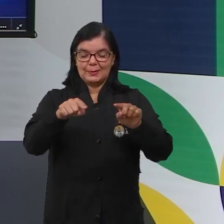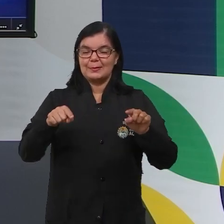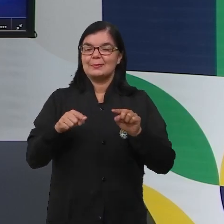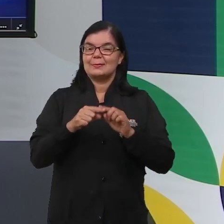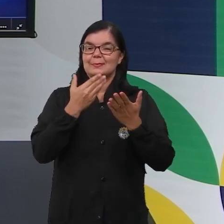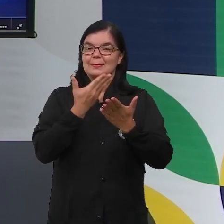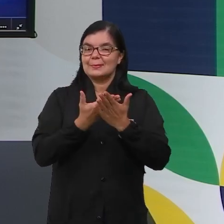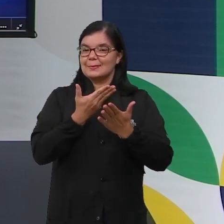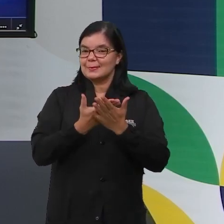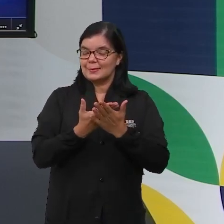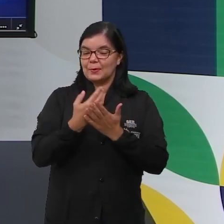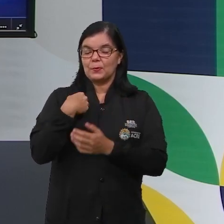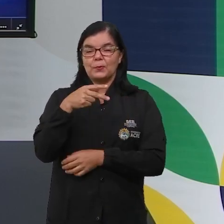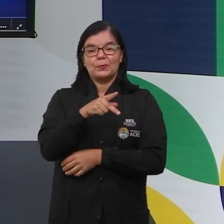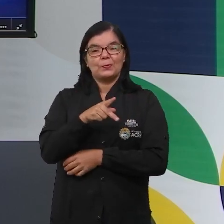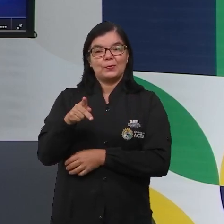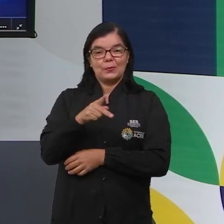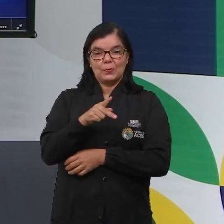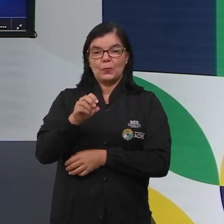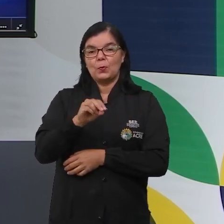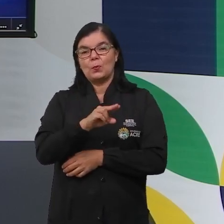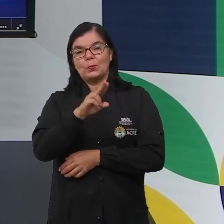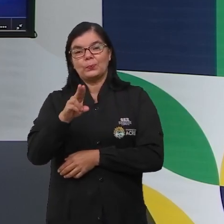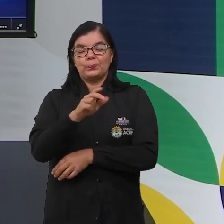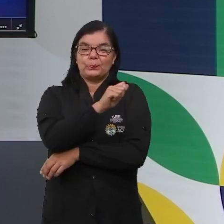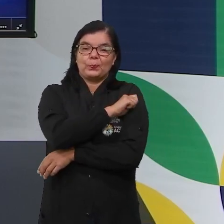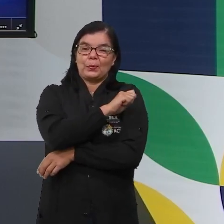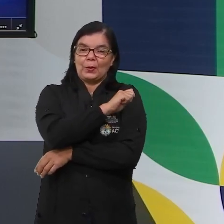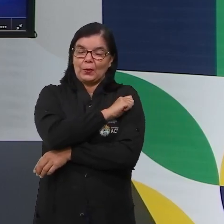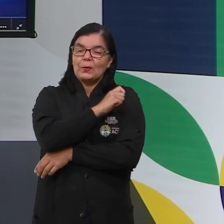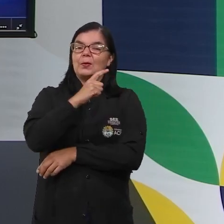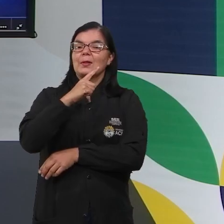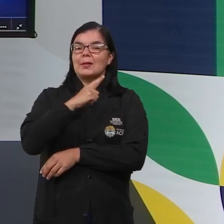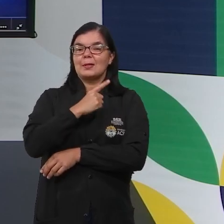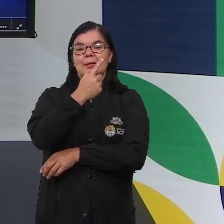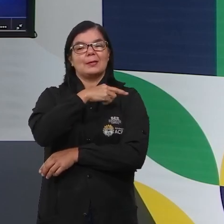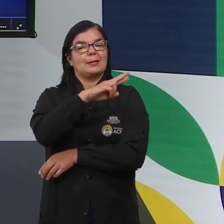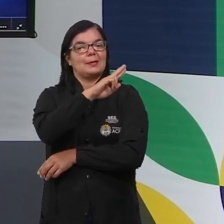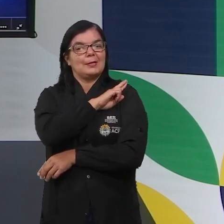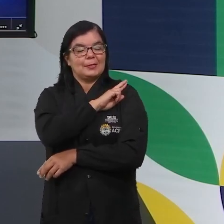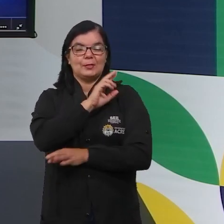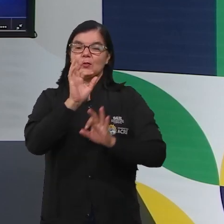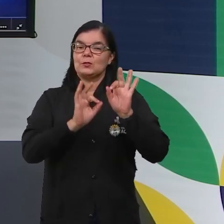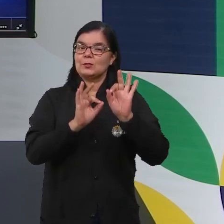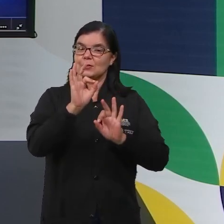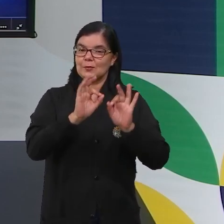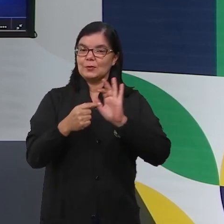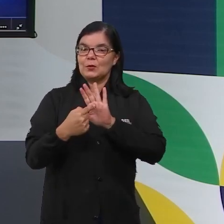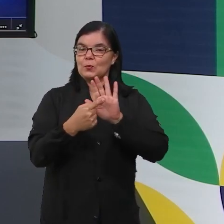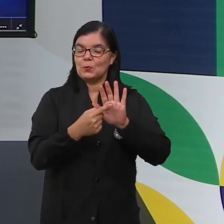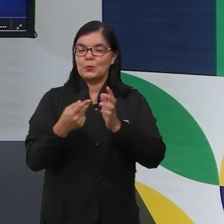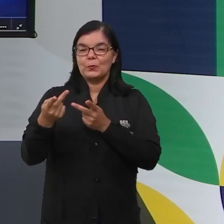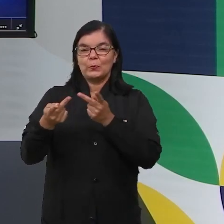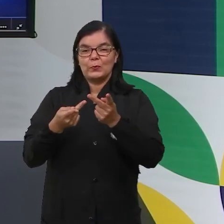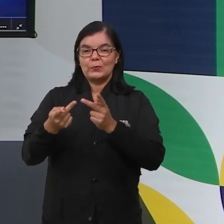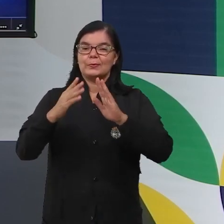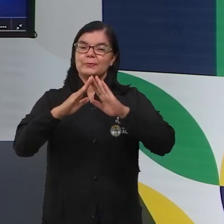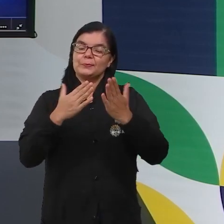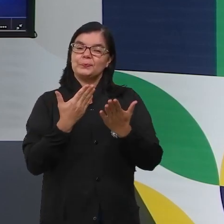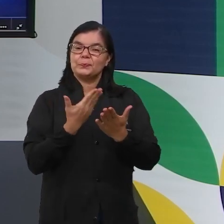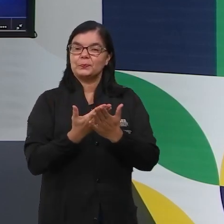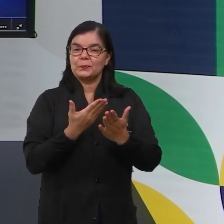aula, quanto professor ou aluno, e que tem essa missão de montar uma exposição para o projeto da sua